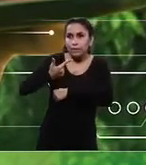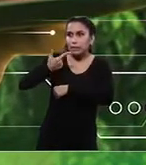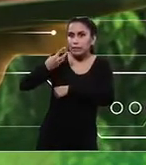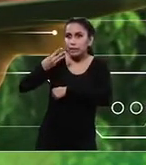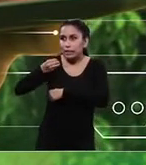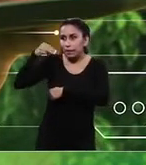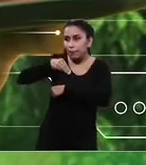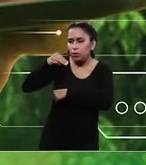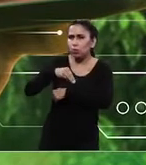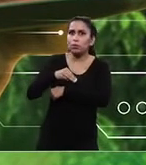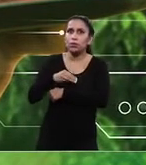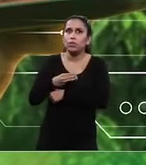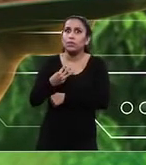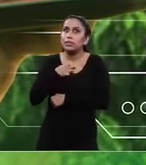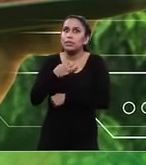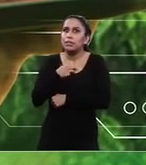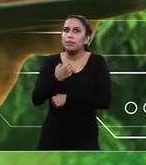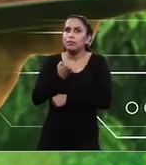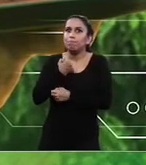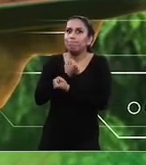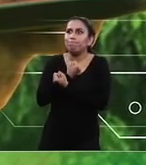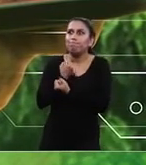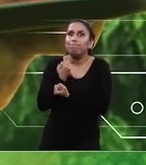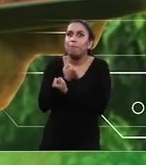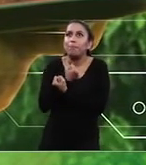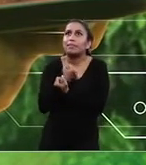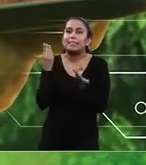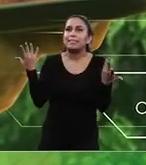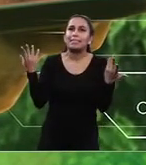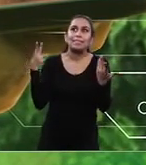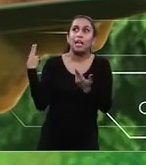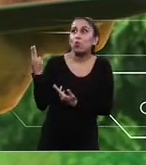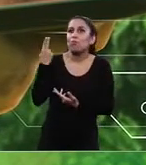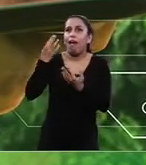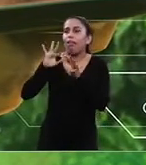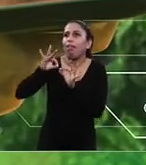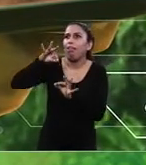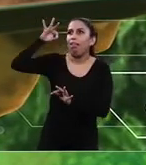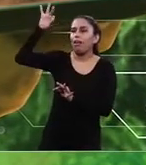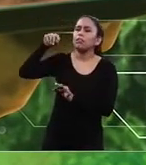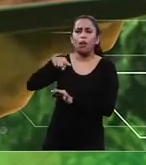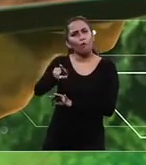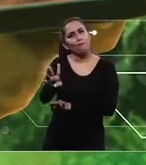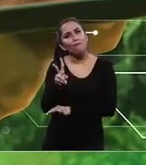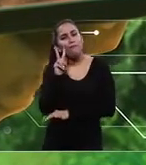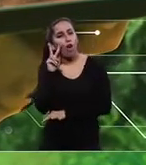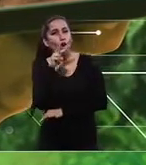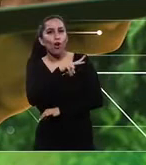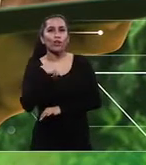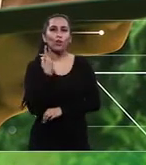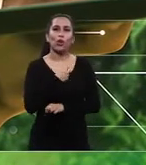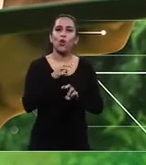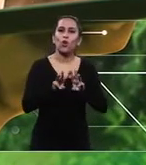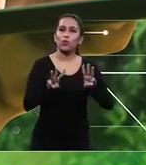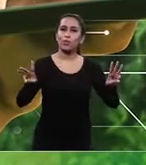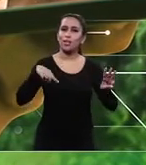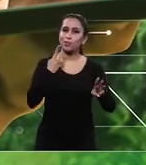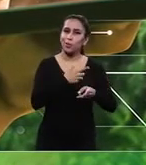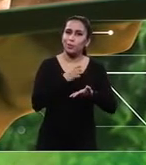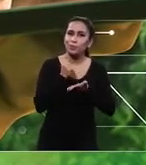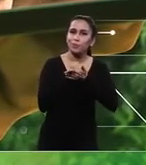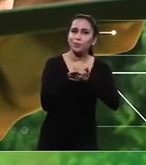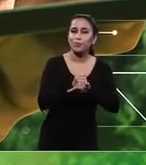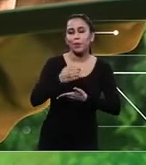dá para falar na profundidade que gostaríamos, mas visitem nosso site. Nós estamos à disposição aqui para apoiá-los. Muito obrigado